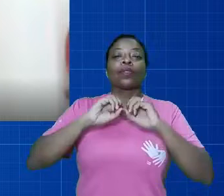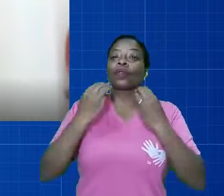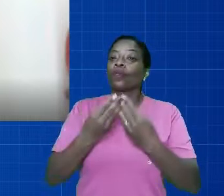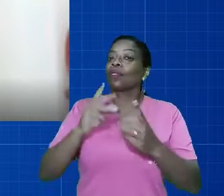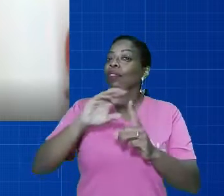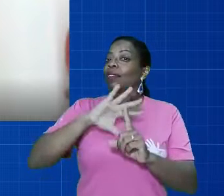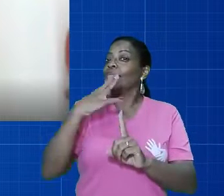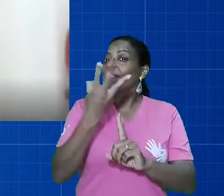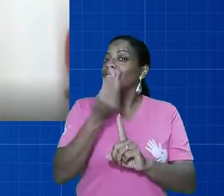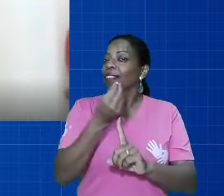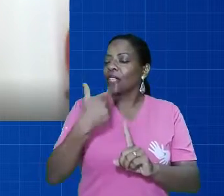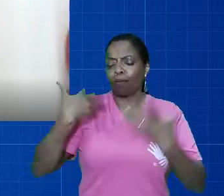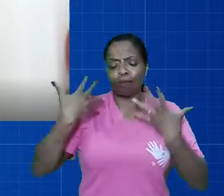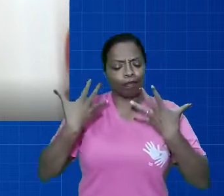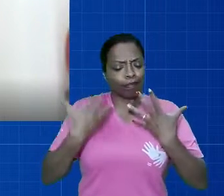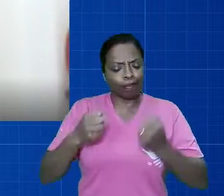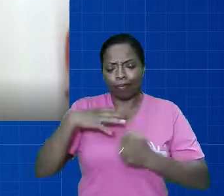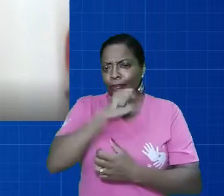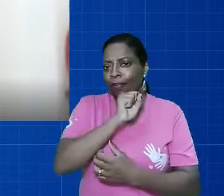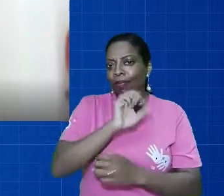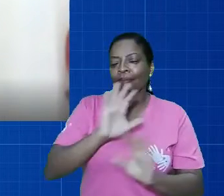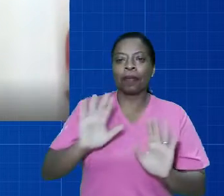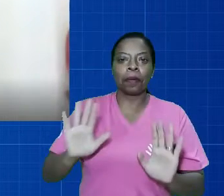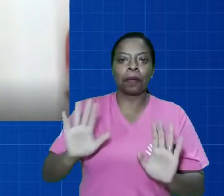né, rapidamente,